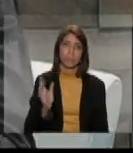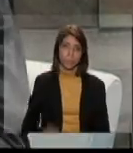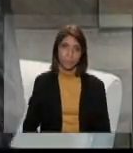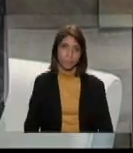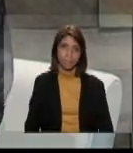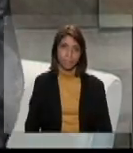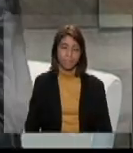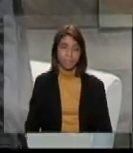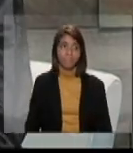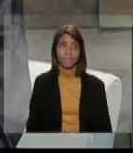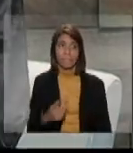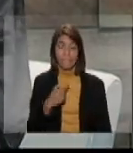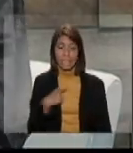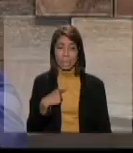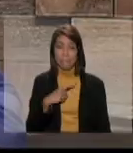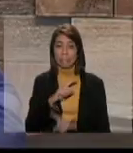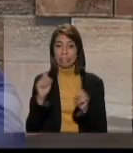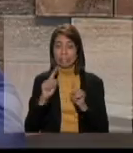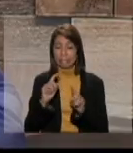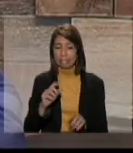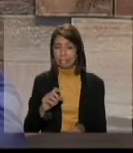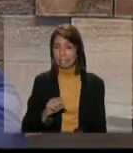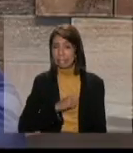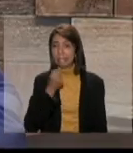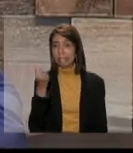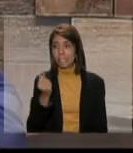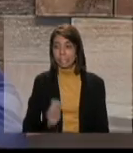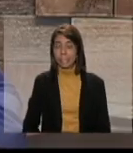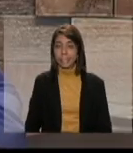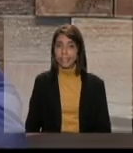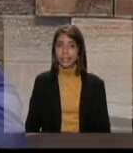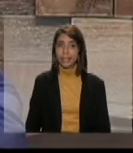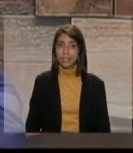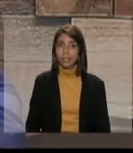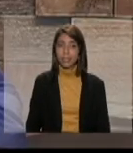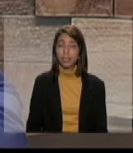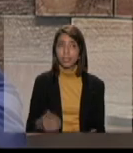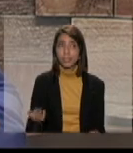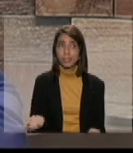indignação vai para que o vai para quem a minha indignação